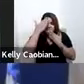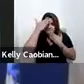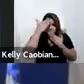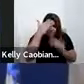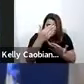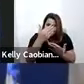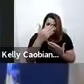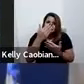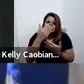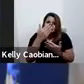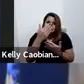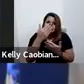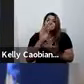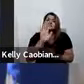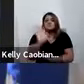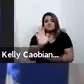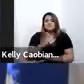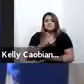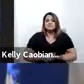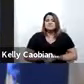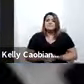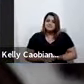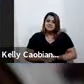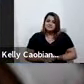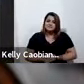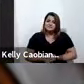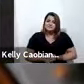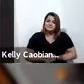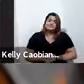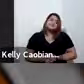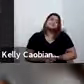abraço. Eu que te agradeço. Obrigado.